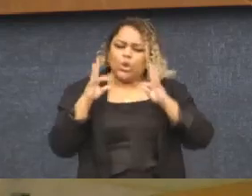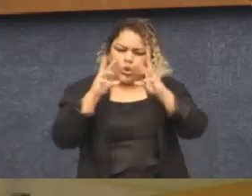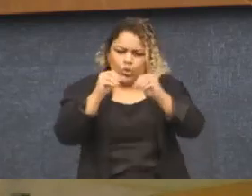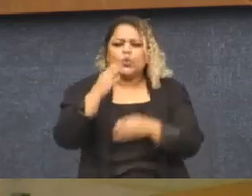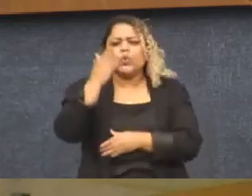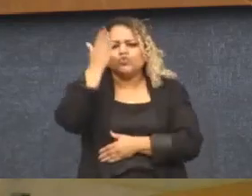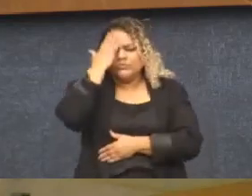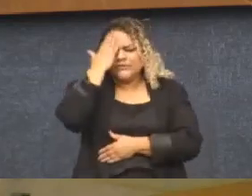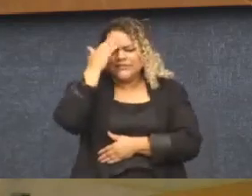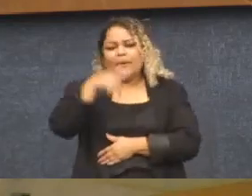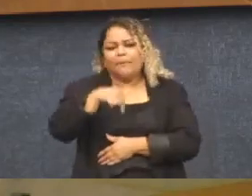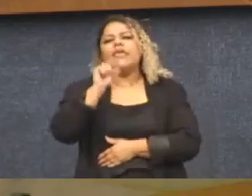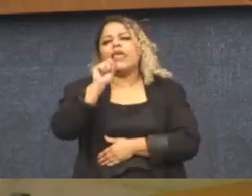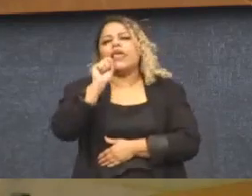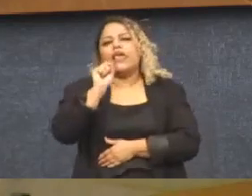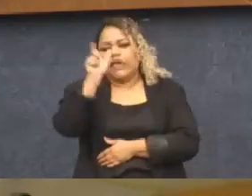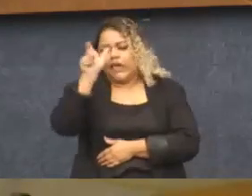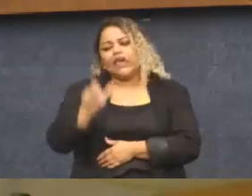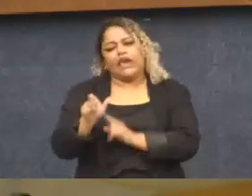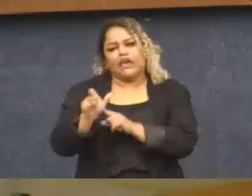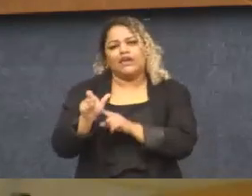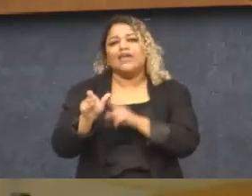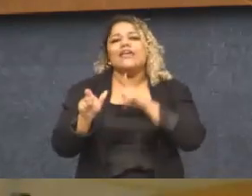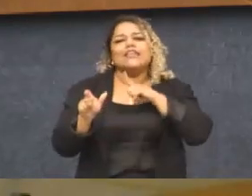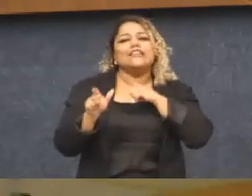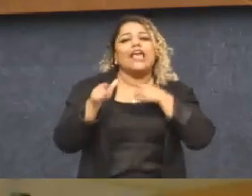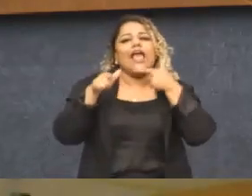Municipal. Gerou a criar um apelido.